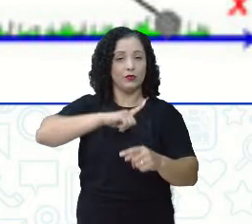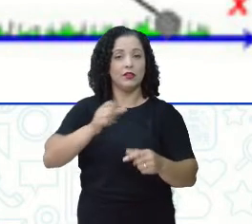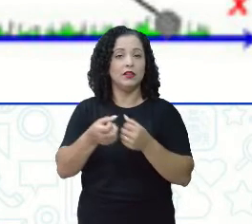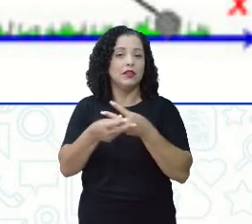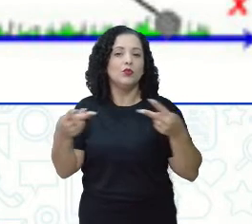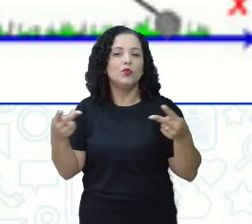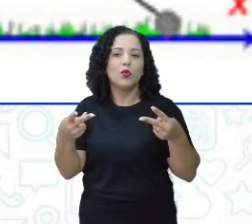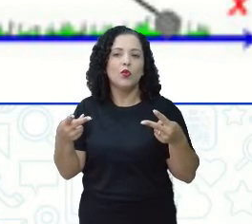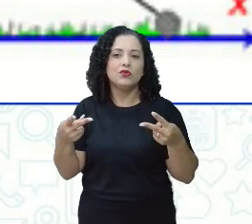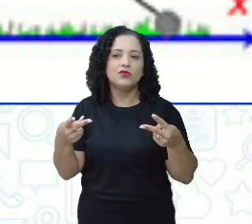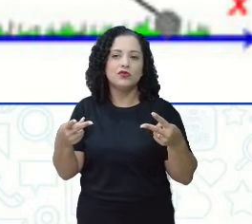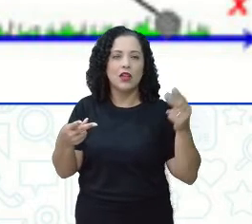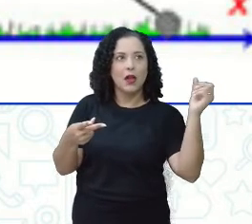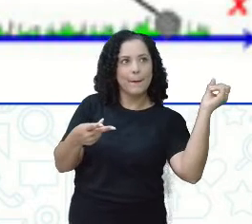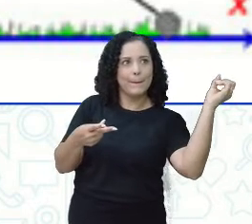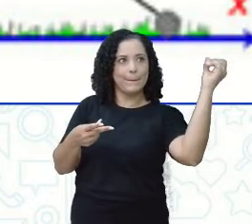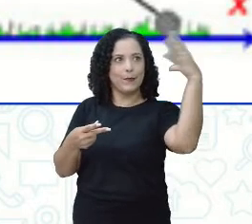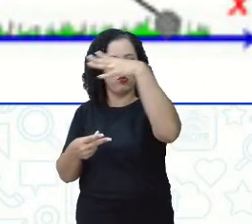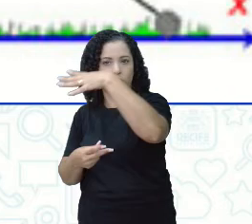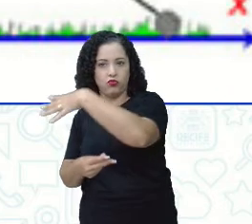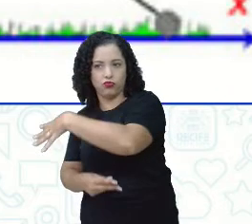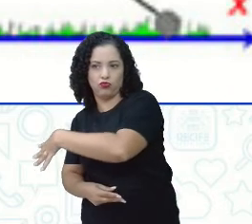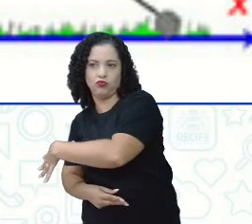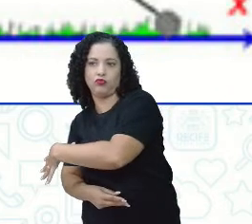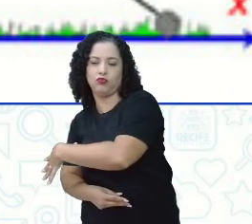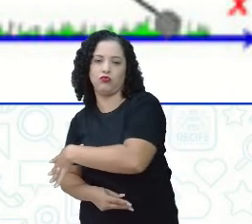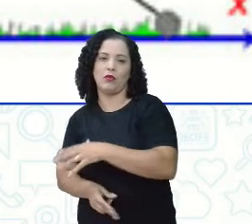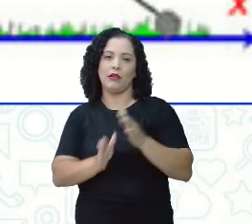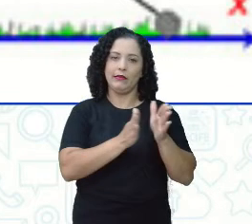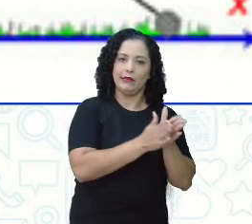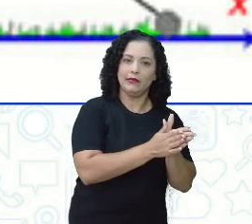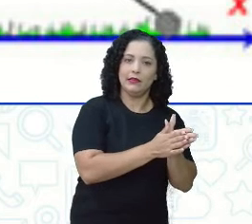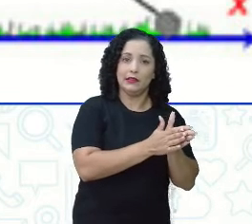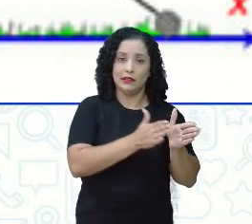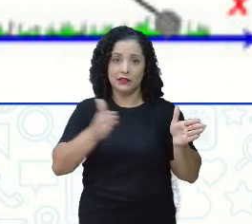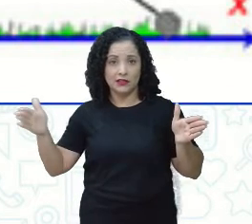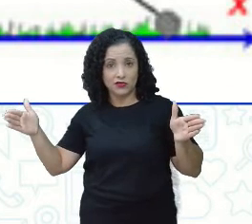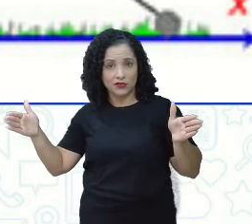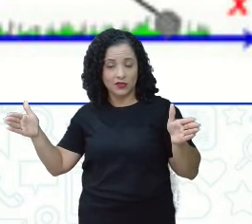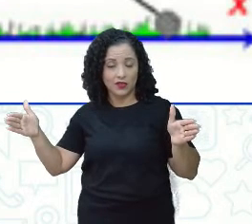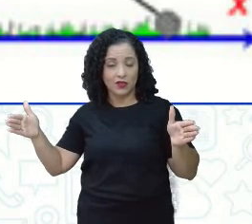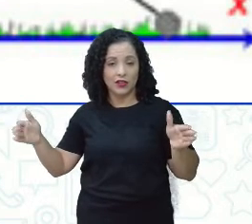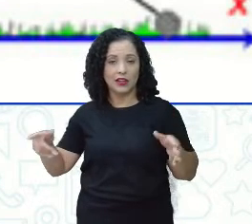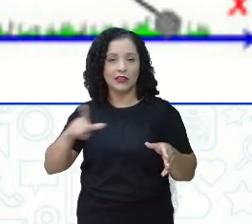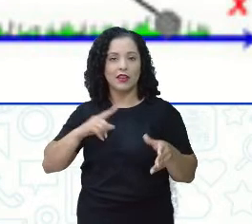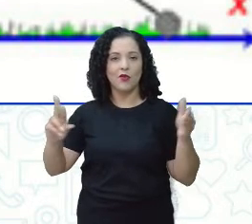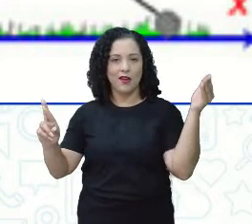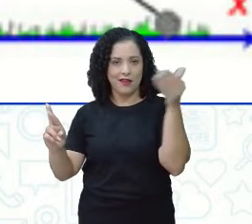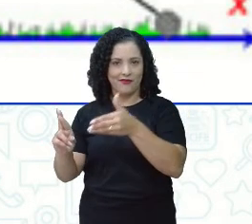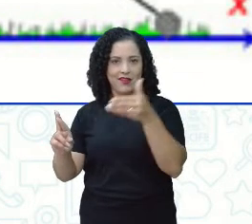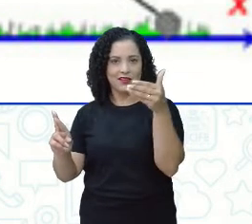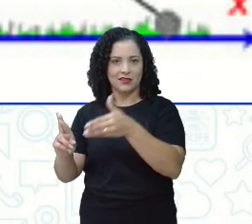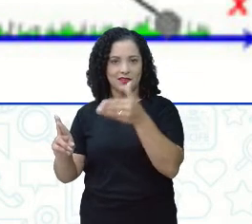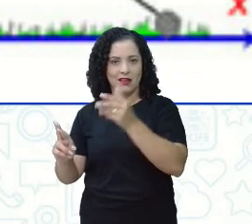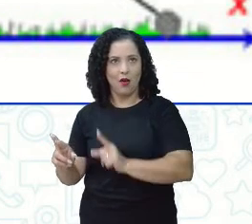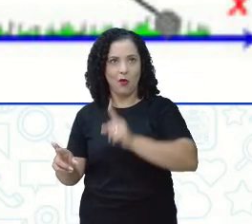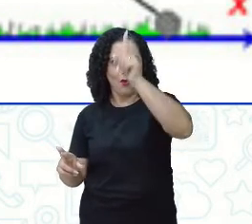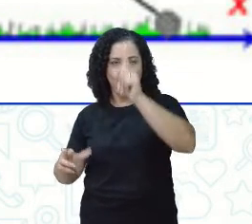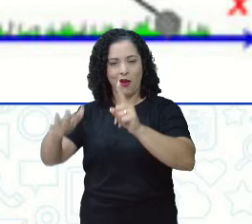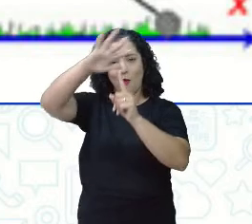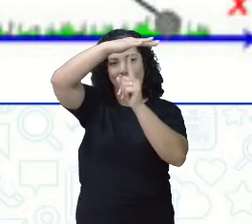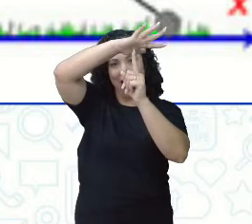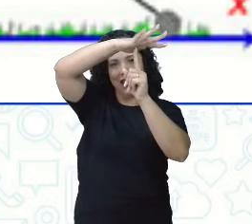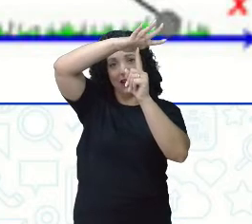E aí eu tenho como, através da trajetória, né? E eu tenho aí o referencial, que é o helicóptero.